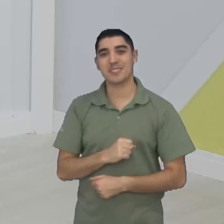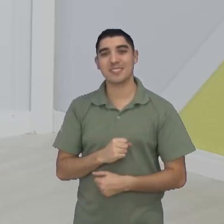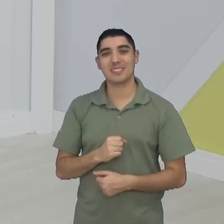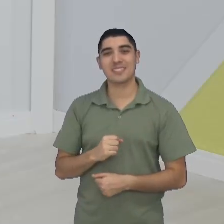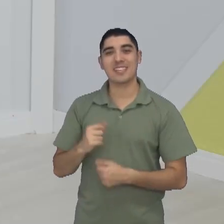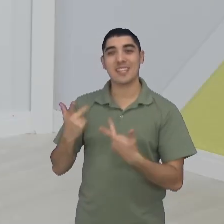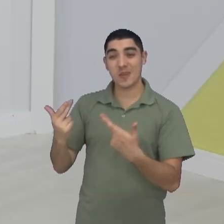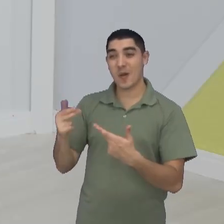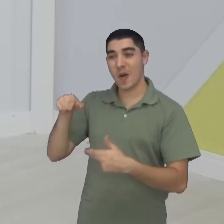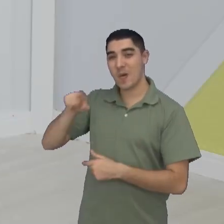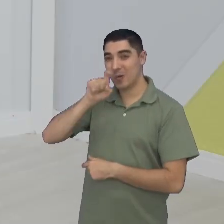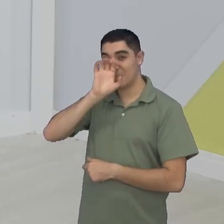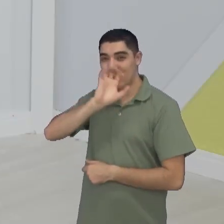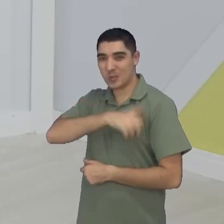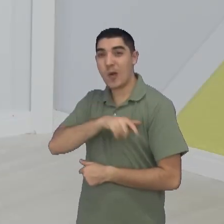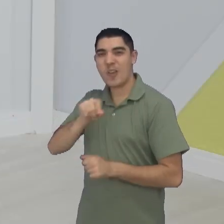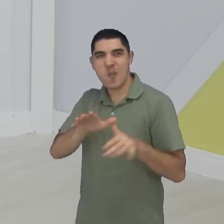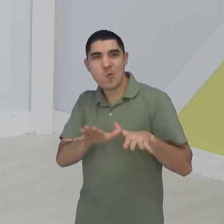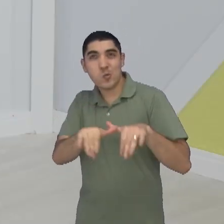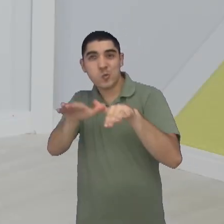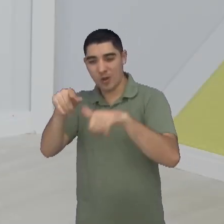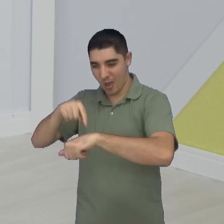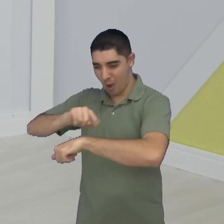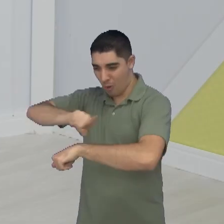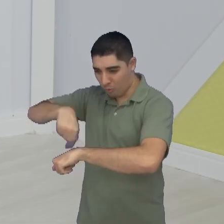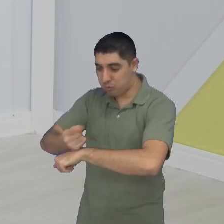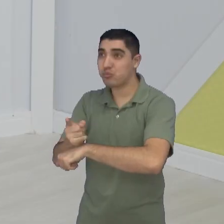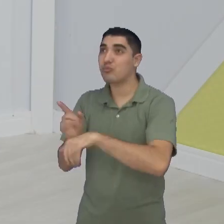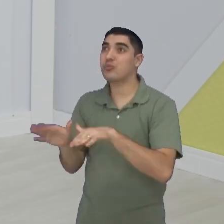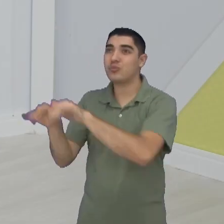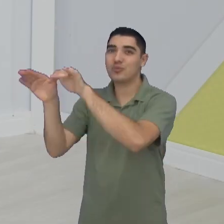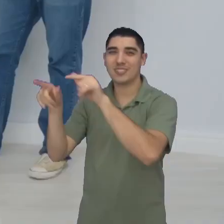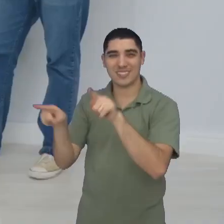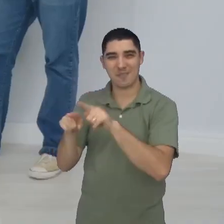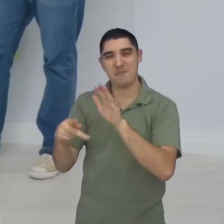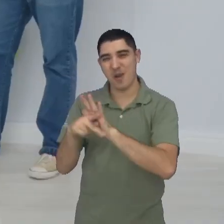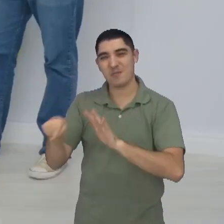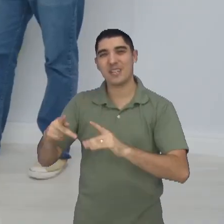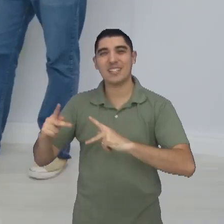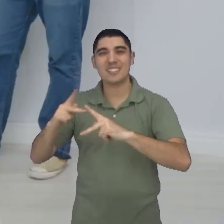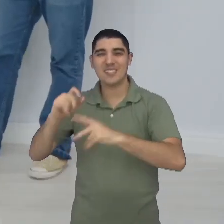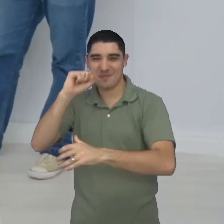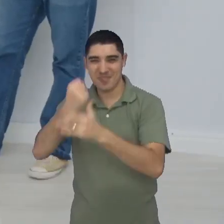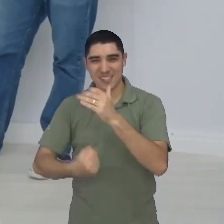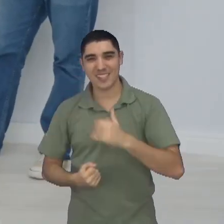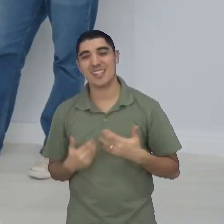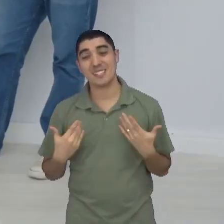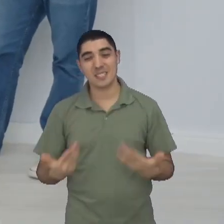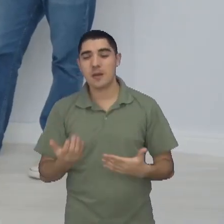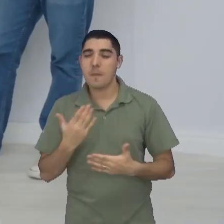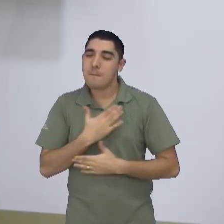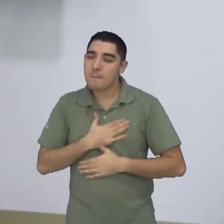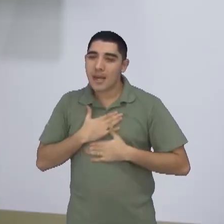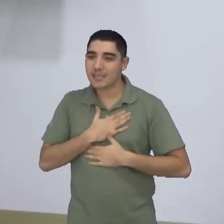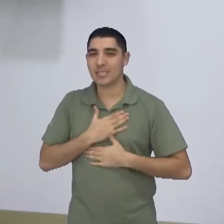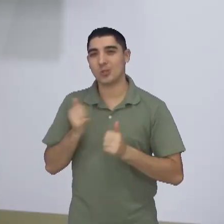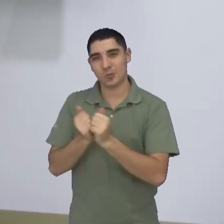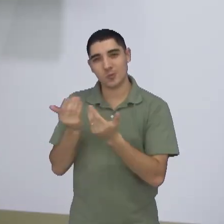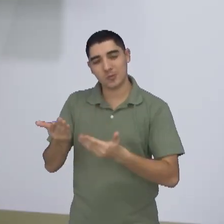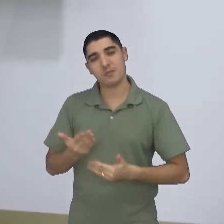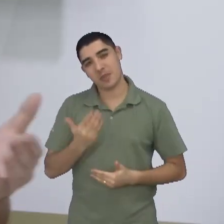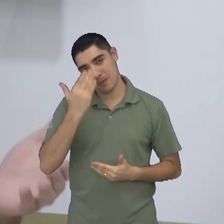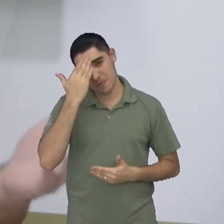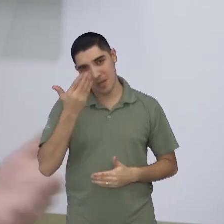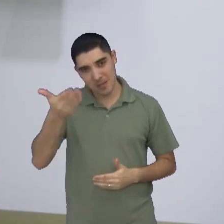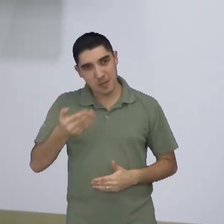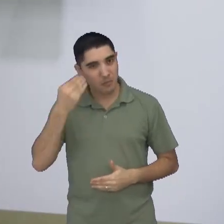o time do São José basquete contra os cariocas nas quadras. Foi um prazer inenarrável estar com você em mais uma Hora do Esporte, Paulo. Muito obrigado, Bruno,